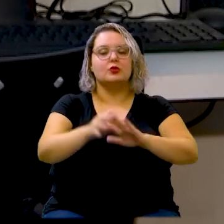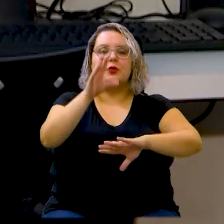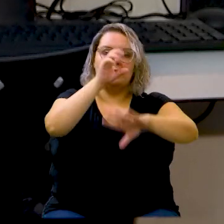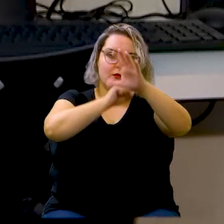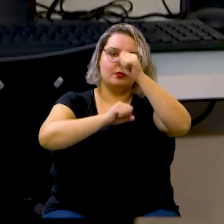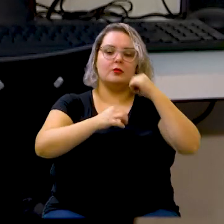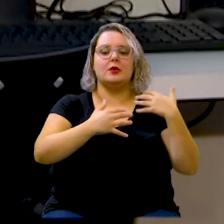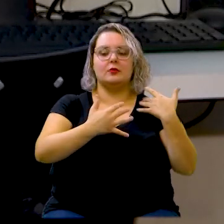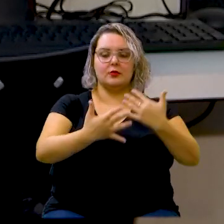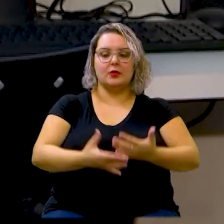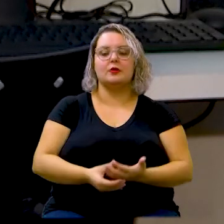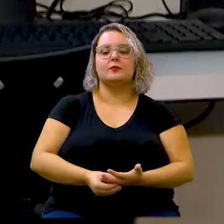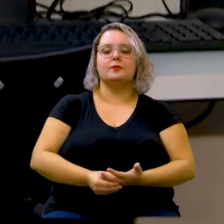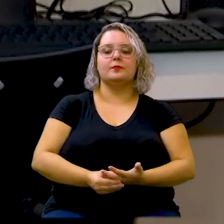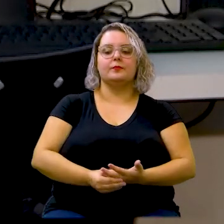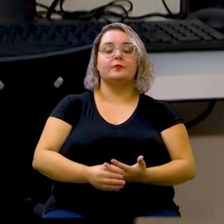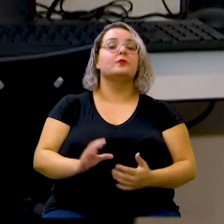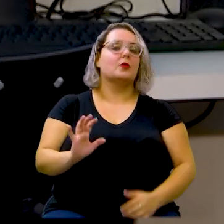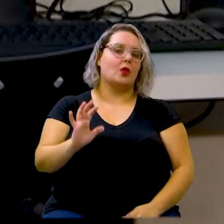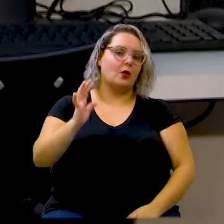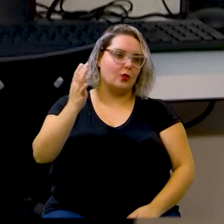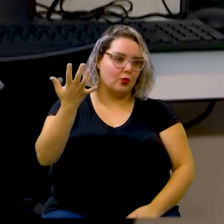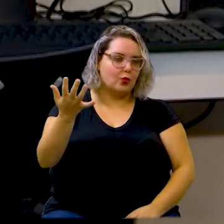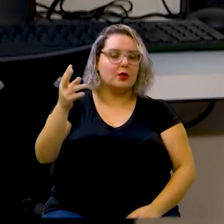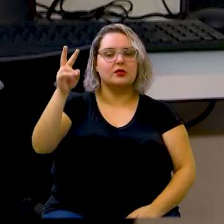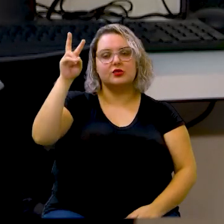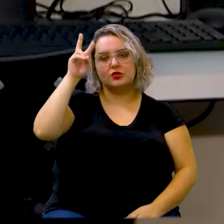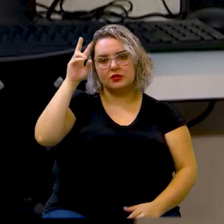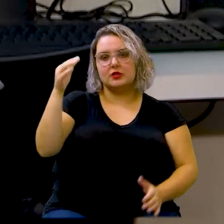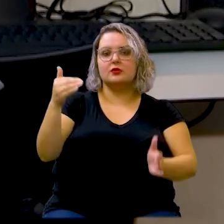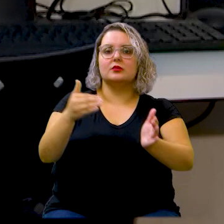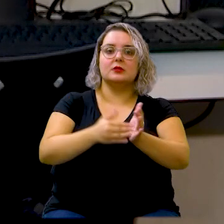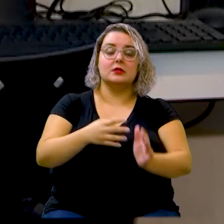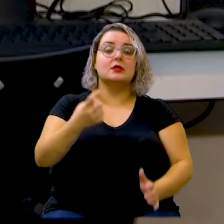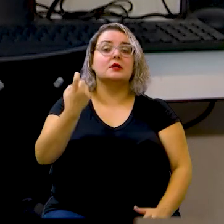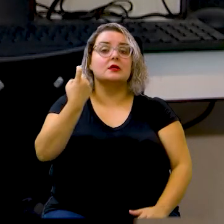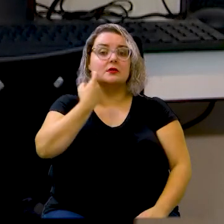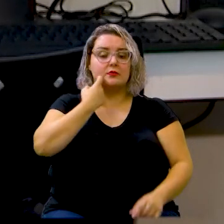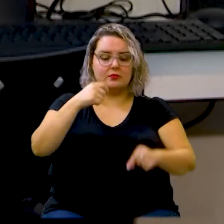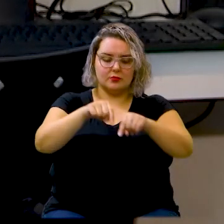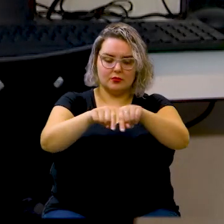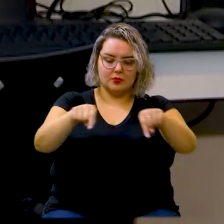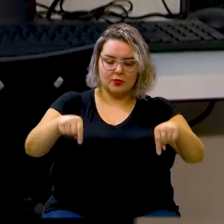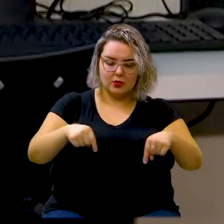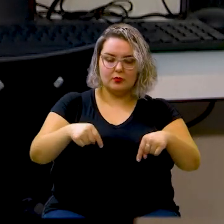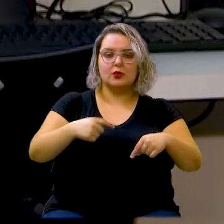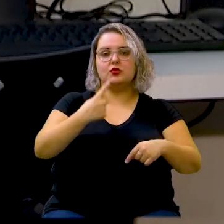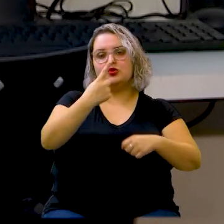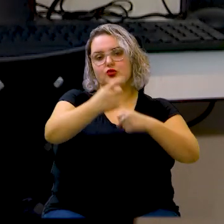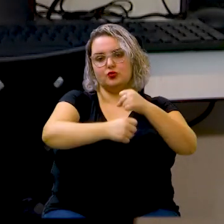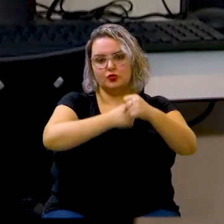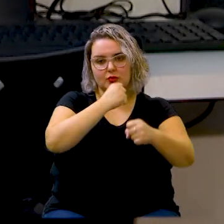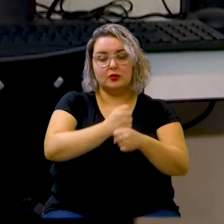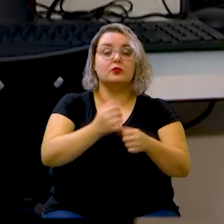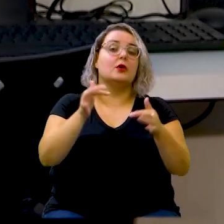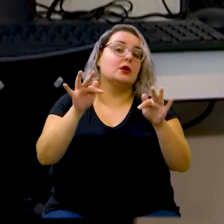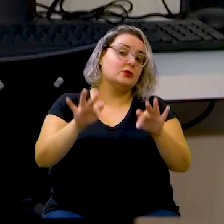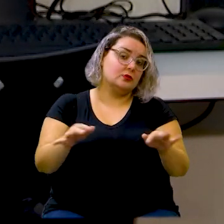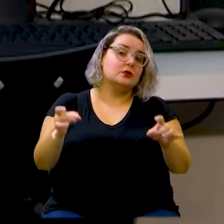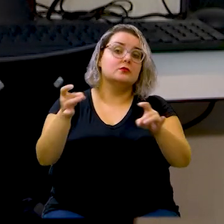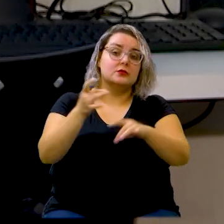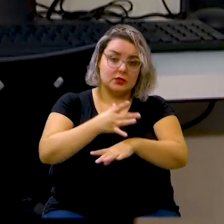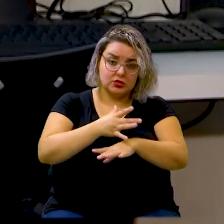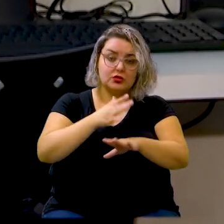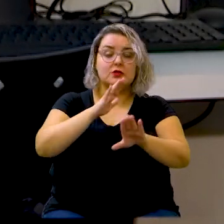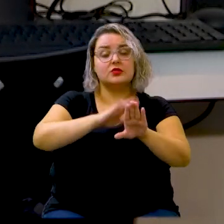aprendendo ao longo do ano. Então acontece de segunda a sexta-feira, é uma turma ao longo do ano, e no final do ano a gente encerra